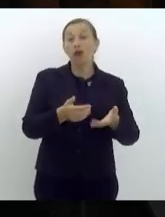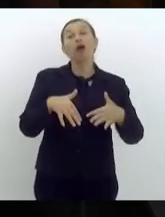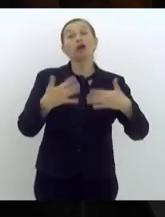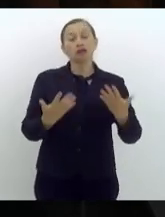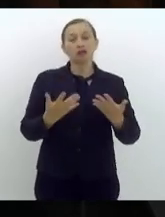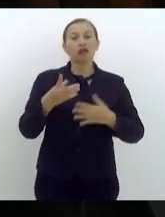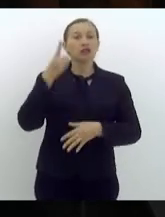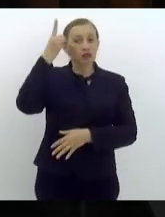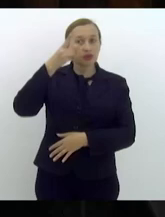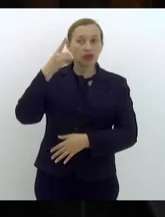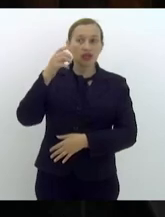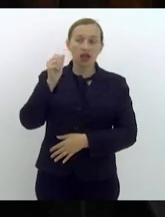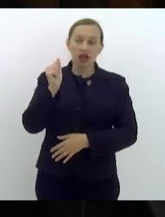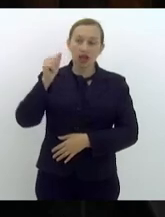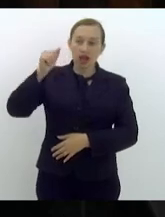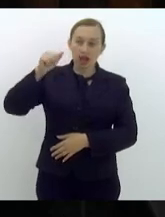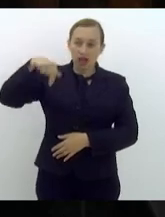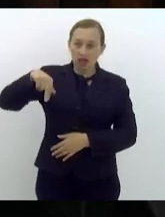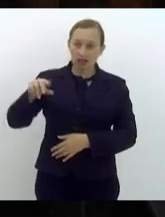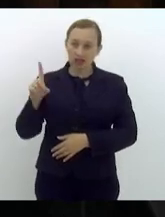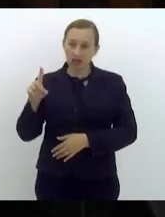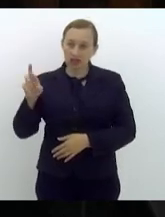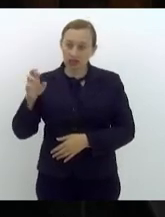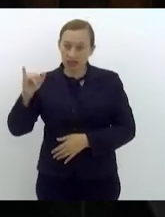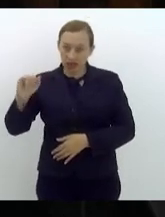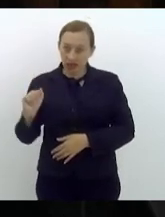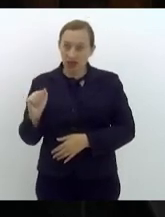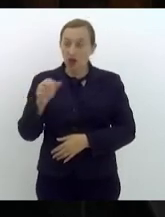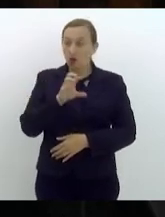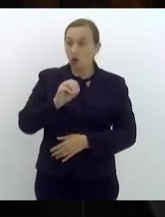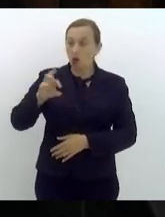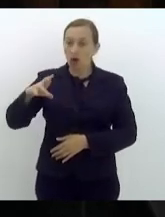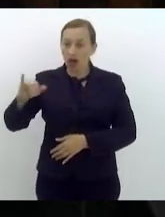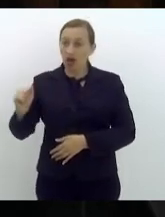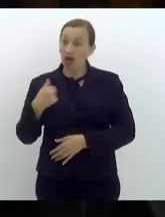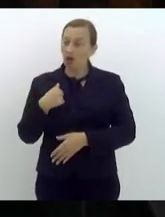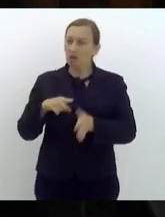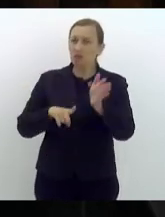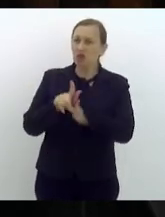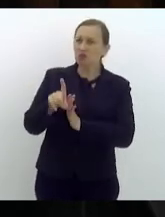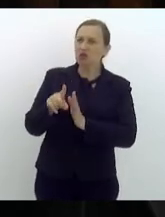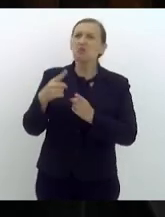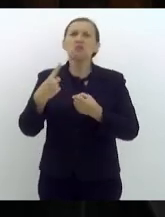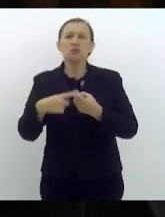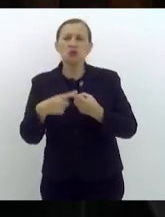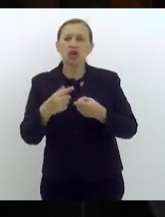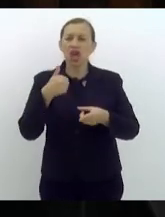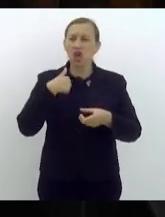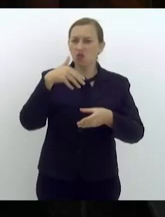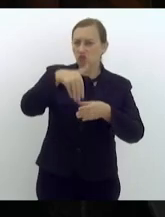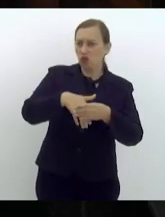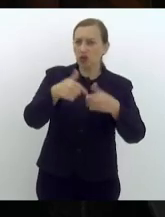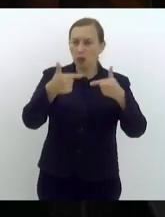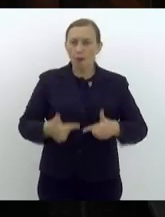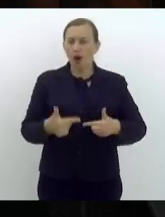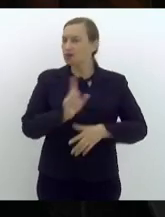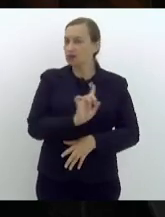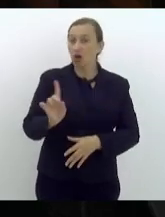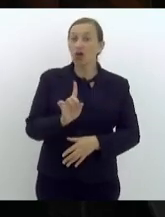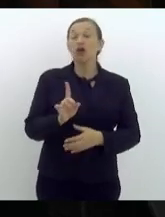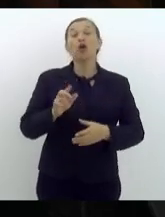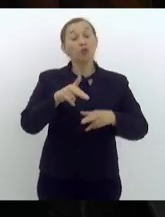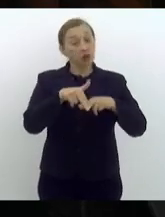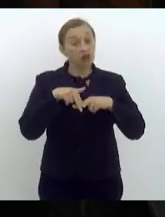André Correia, eu me pergunto, por que, que eu vou me abster? Por isso eu quero justificar. Porque